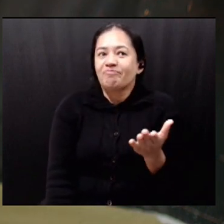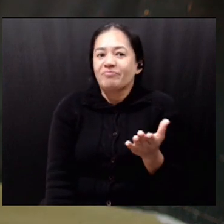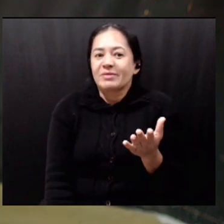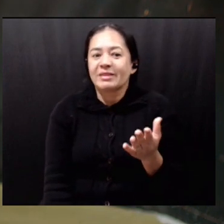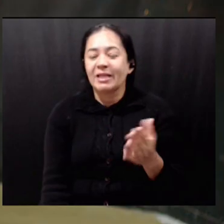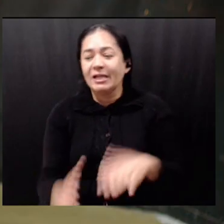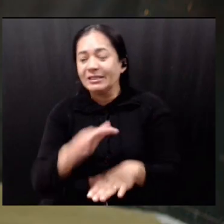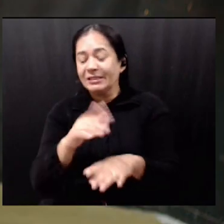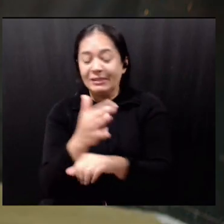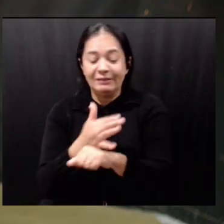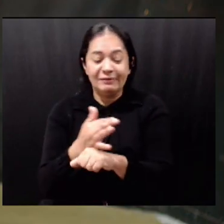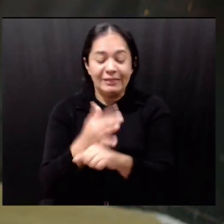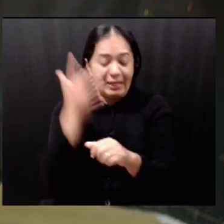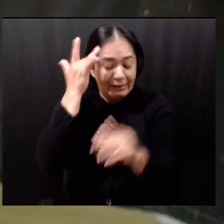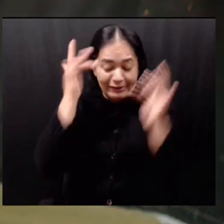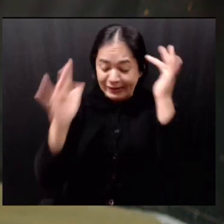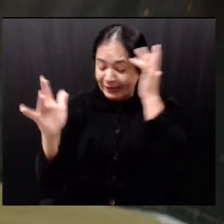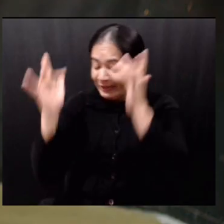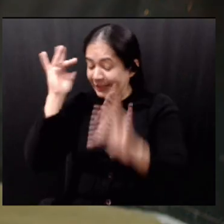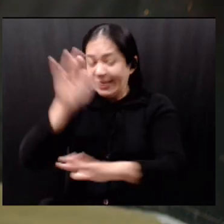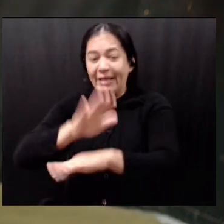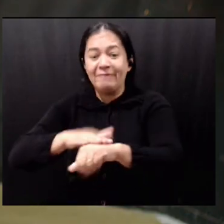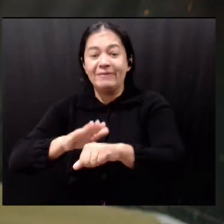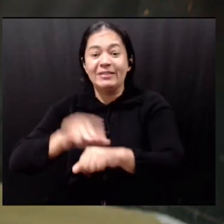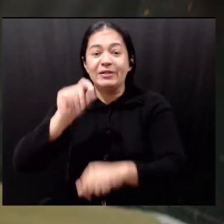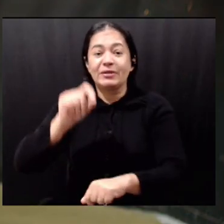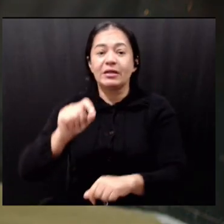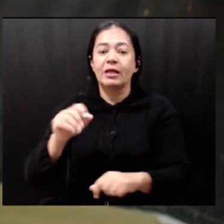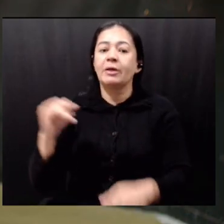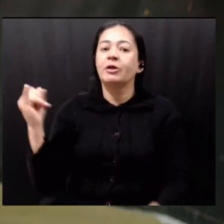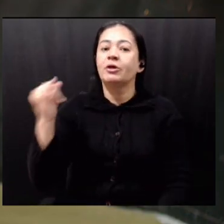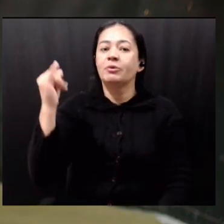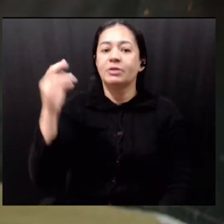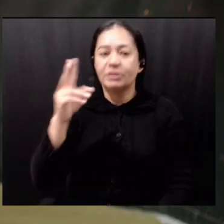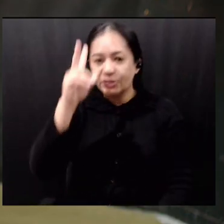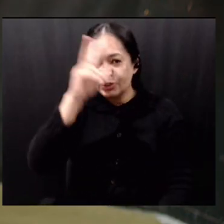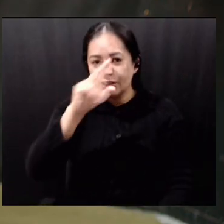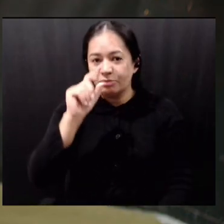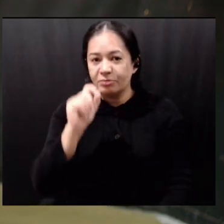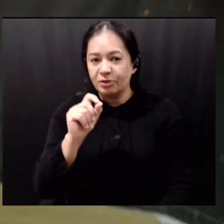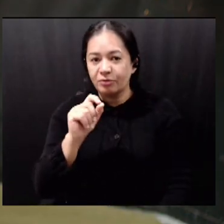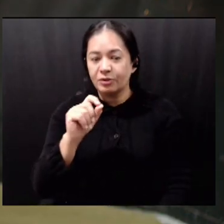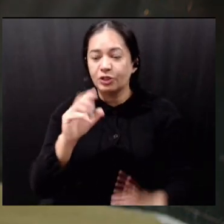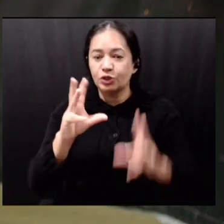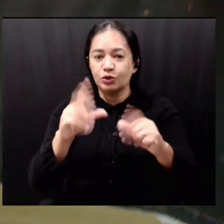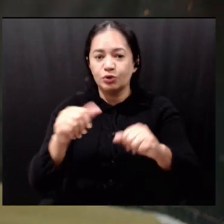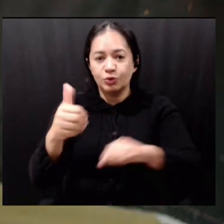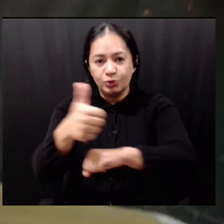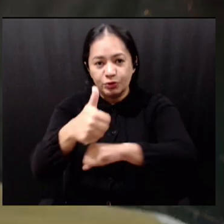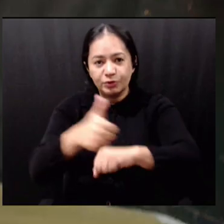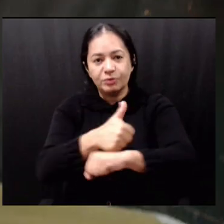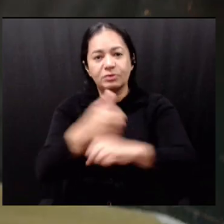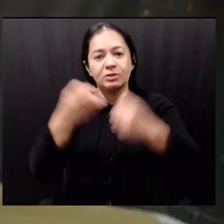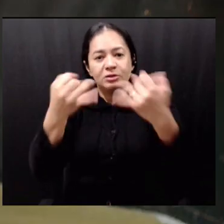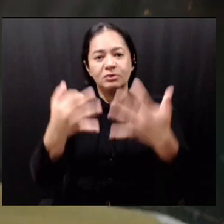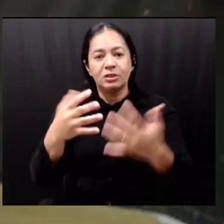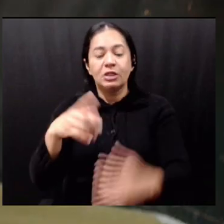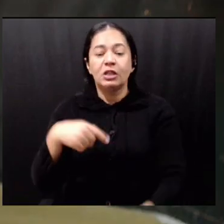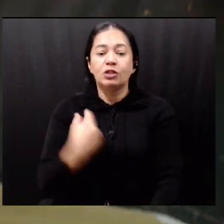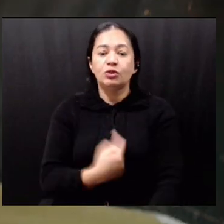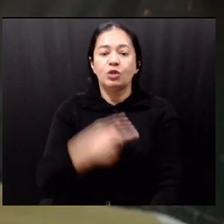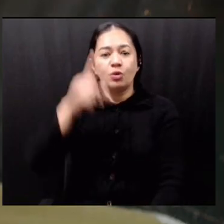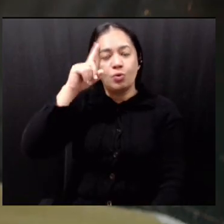o que fazer com essa criança. É importante a gente lembrar que tudo que os profissionais estão falando faz parte do nosso dia a dia, né?